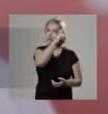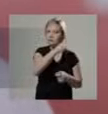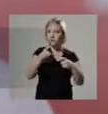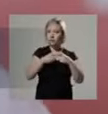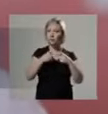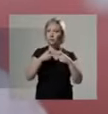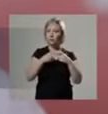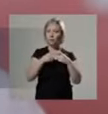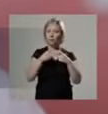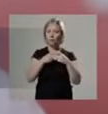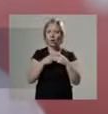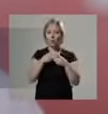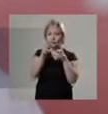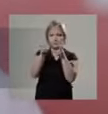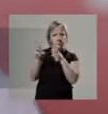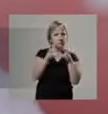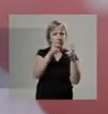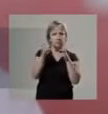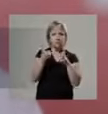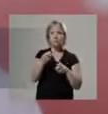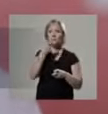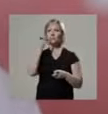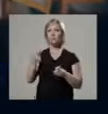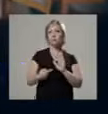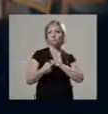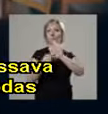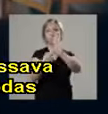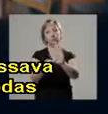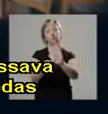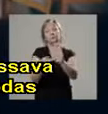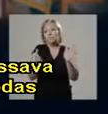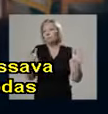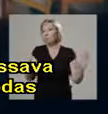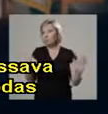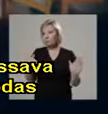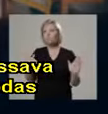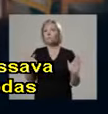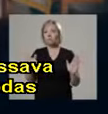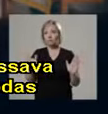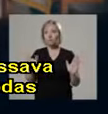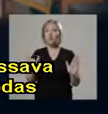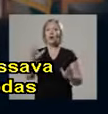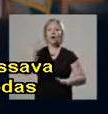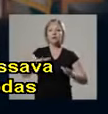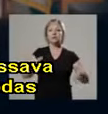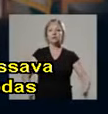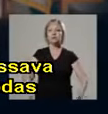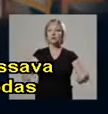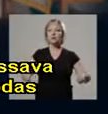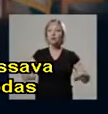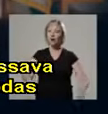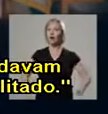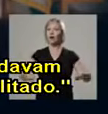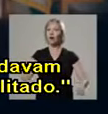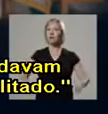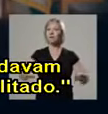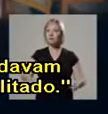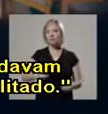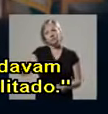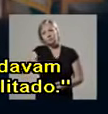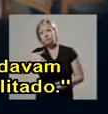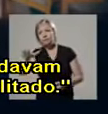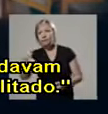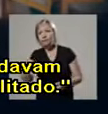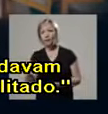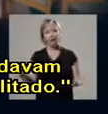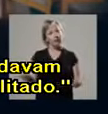era puramente médico, né? Se você estava lá, a hora que você passava por uma cadeira de roda, muleta e